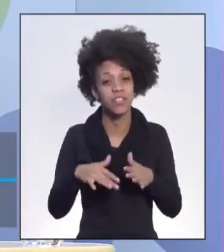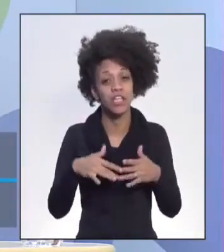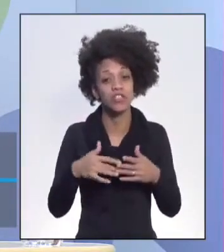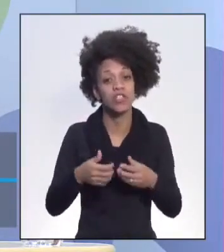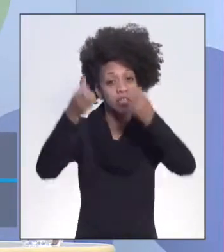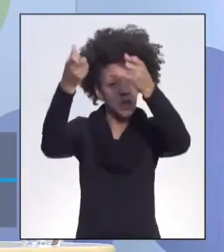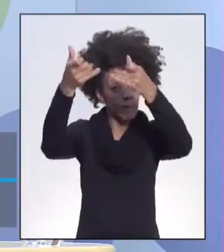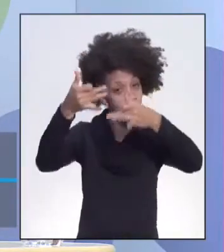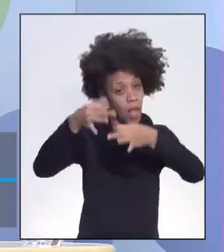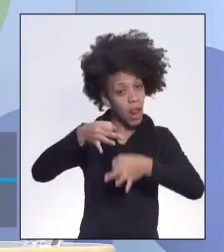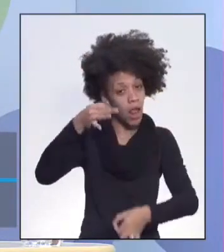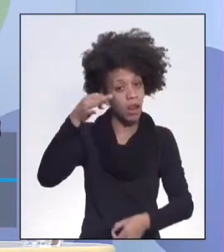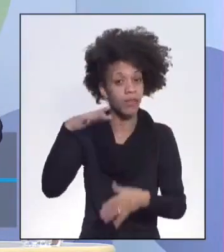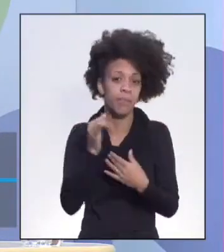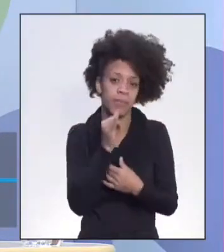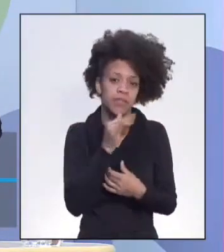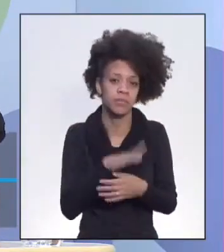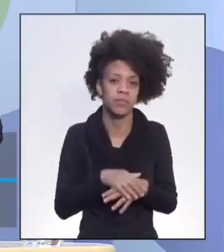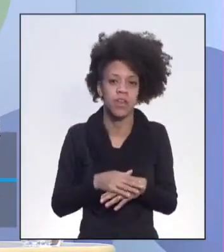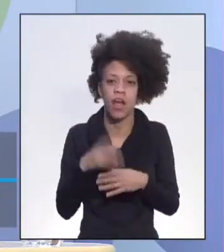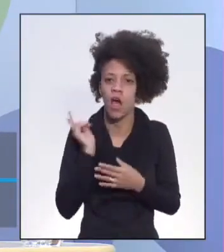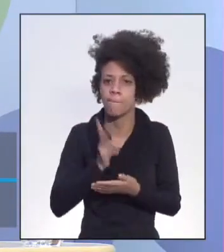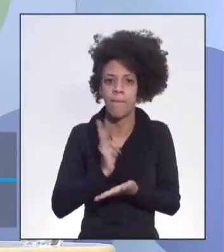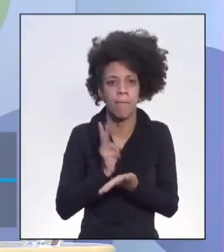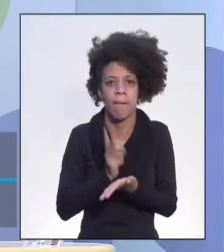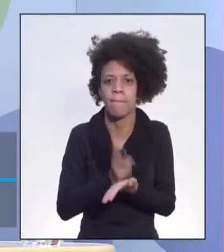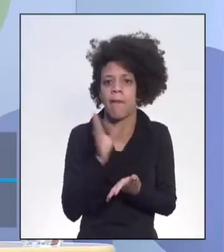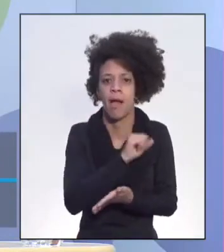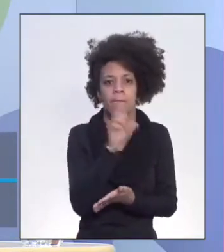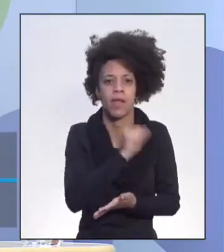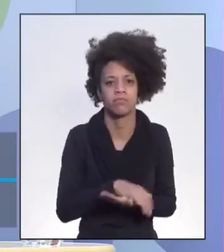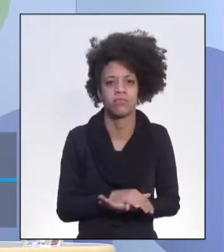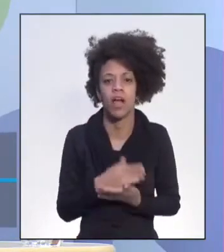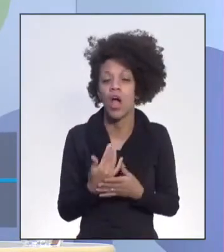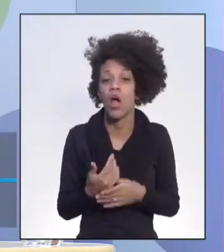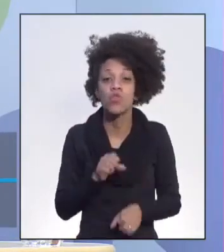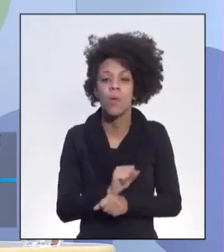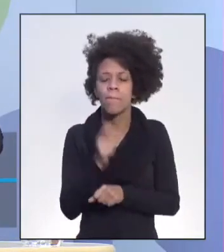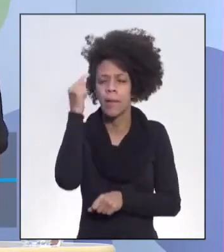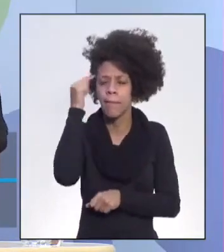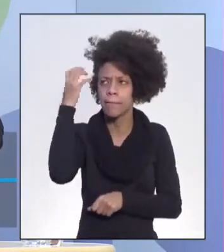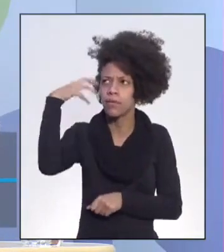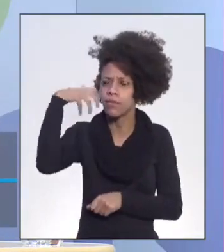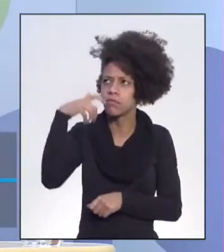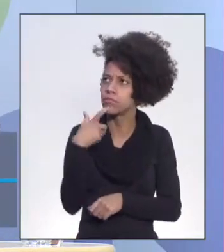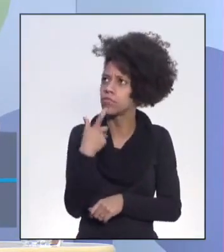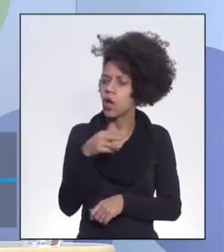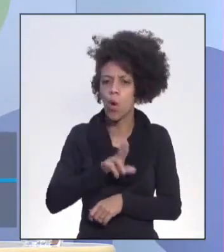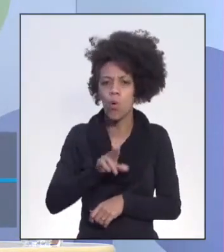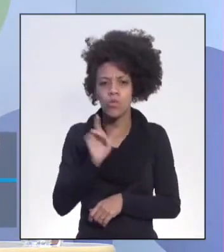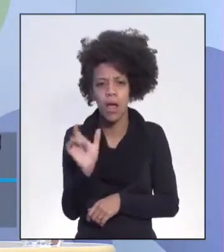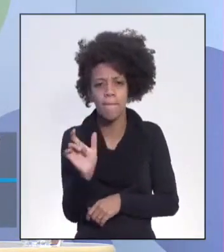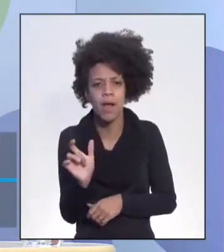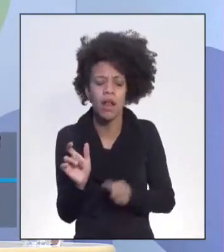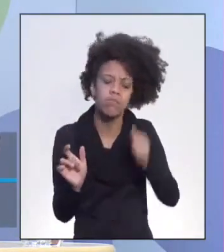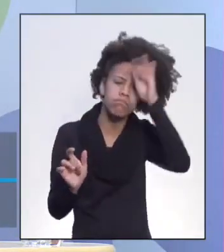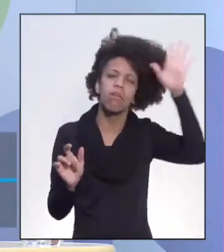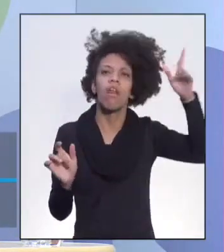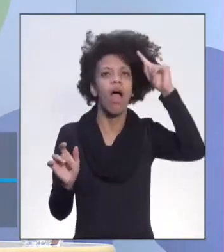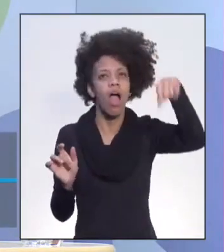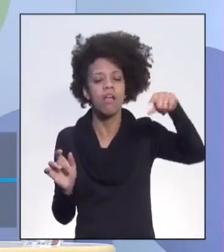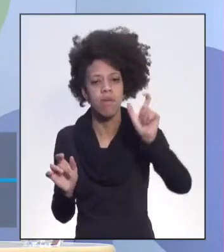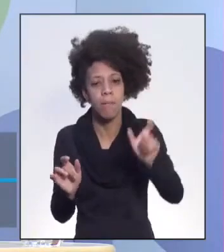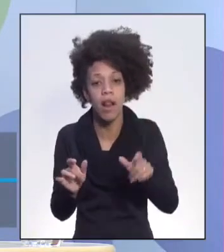ir falando, né? Porque, por exemplo, aqui a gente tem que ir falando e rápido. A gente não para pensar e a gente usa a palavra primeira que veio na nossa